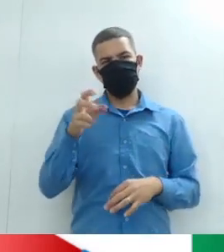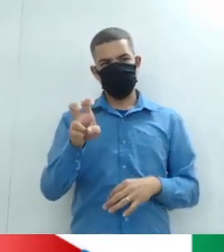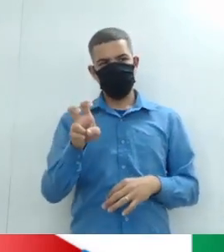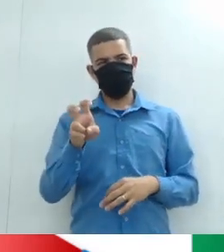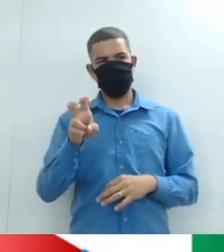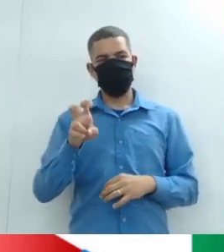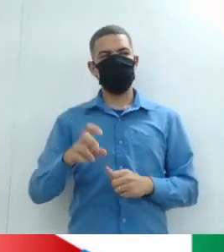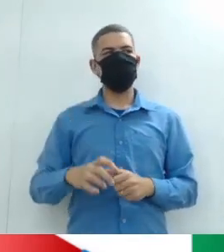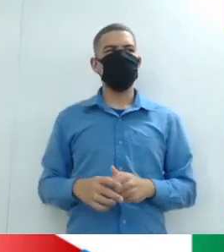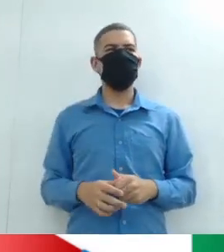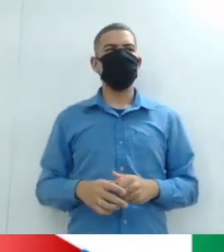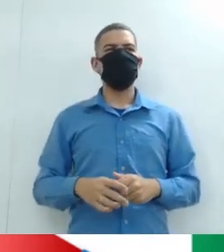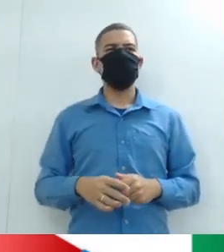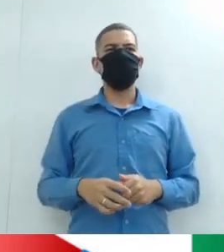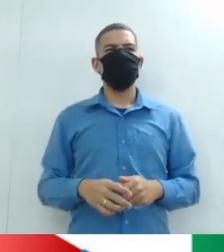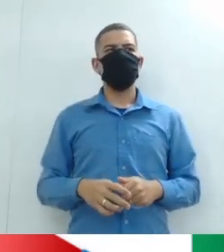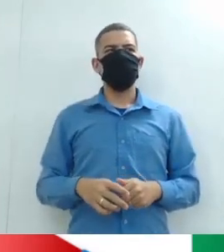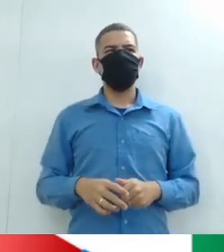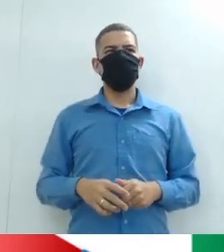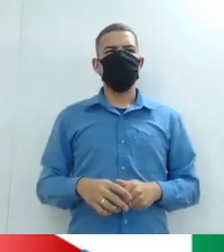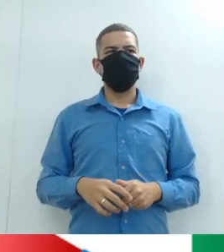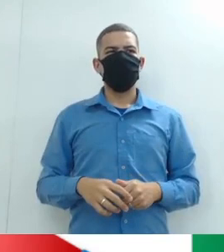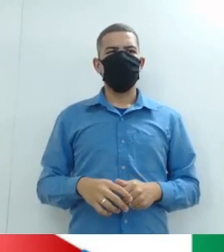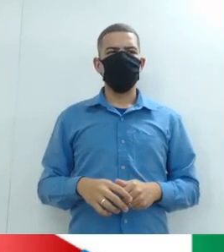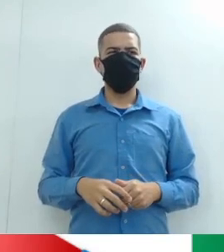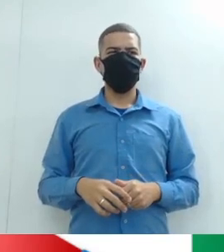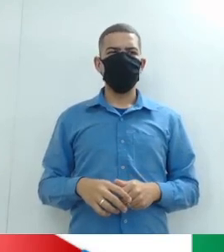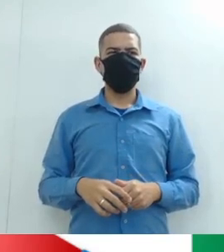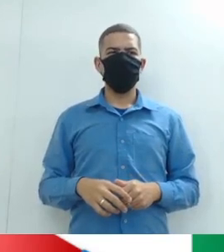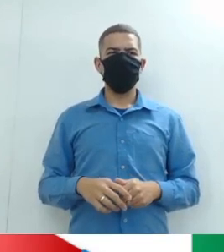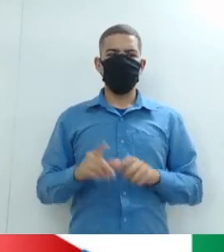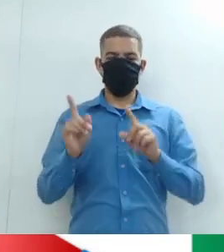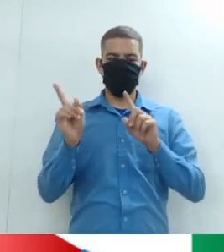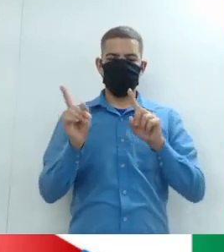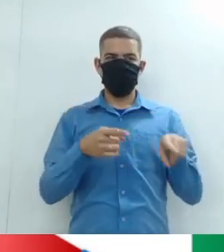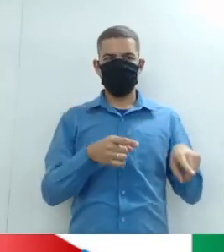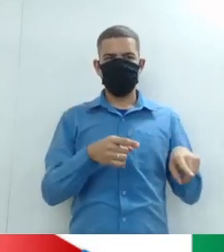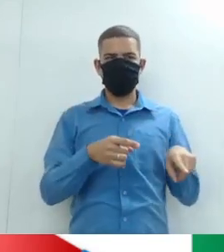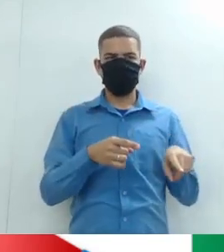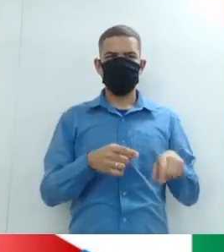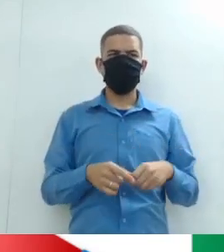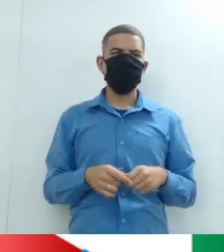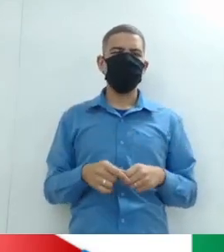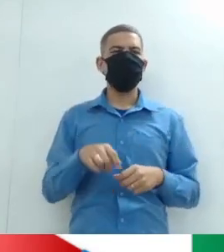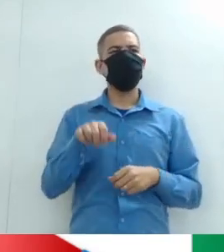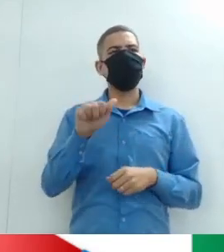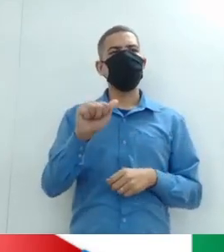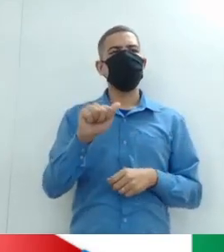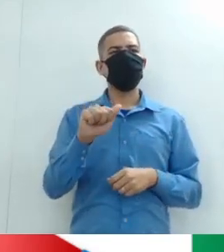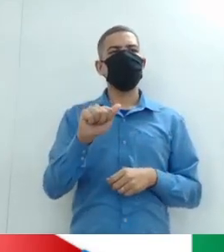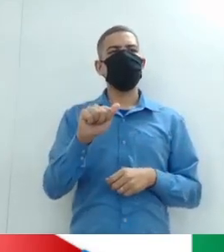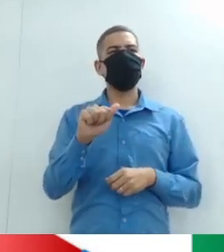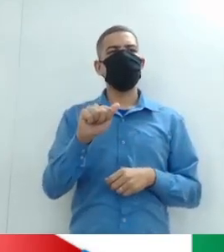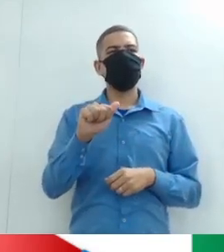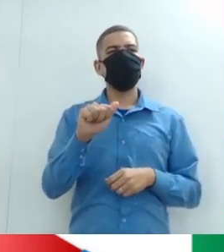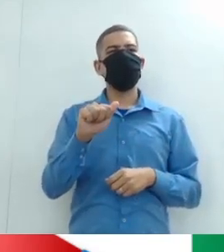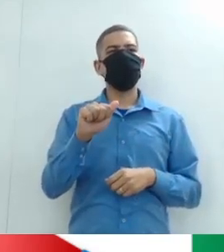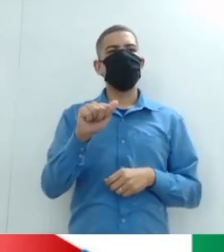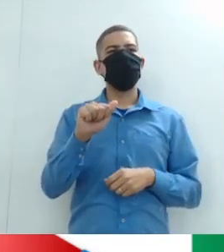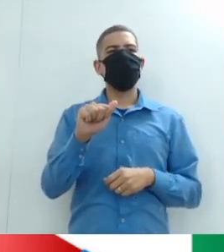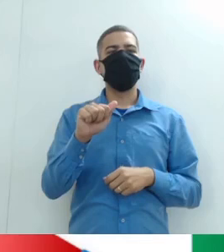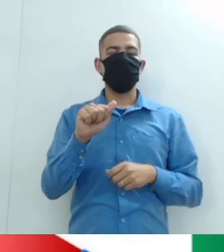de um lado, tenho que fazer do outro, ok? É obrigatório. E aí eu vou cancelar 3 com 3, eu tenho um A, não posso fazer isso